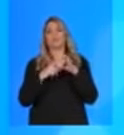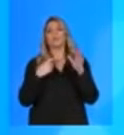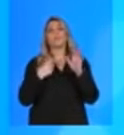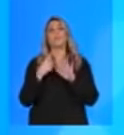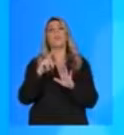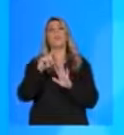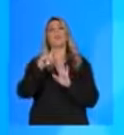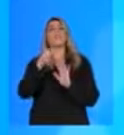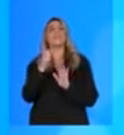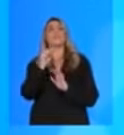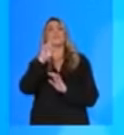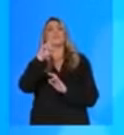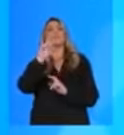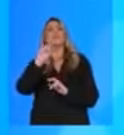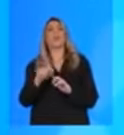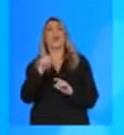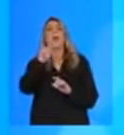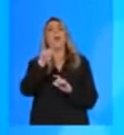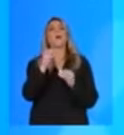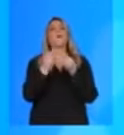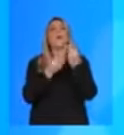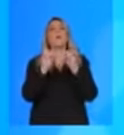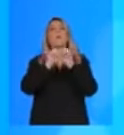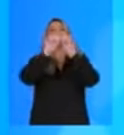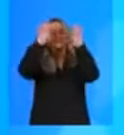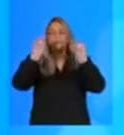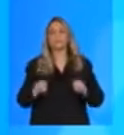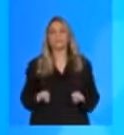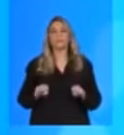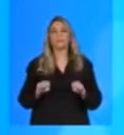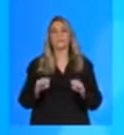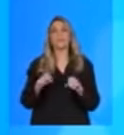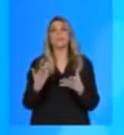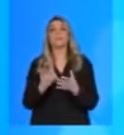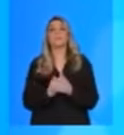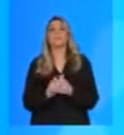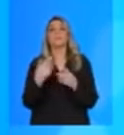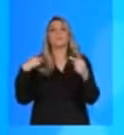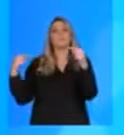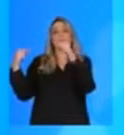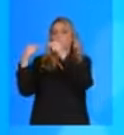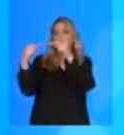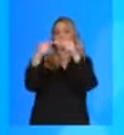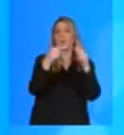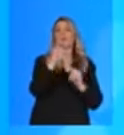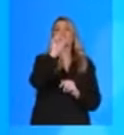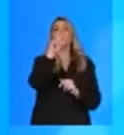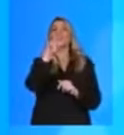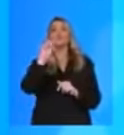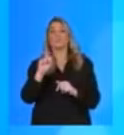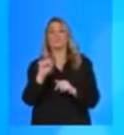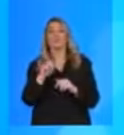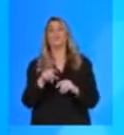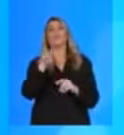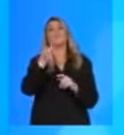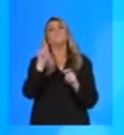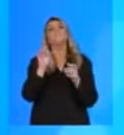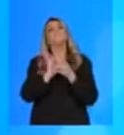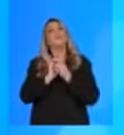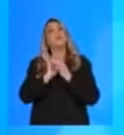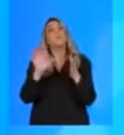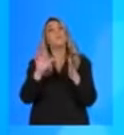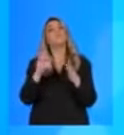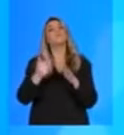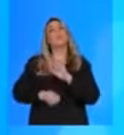nada mais é do que a informatização de todo sistema para que seja ligado até a rede SUS e permita o melhor controle de